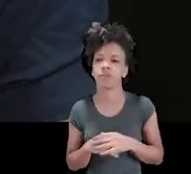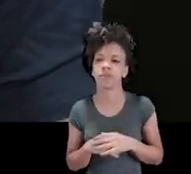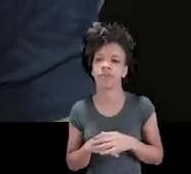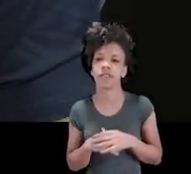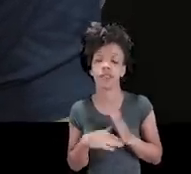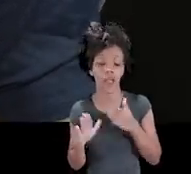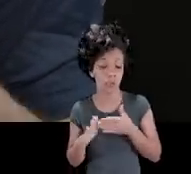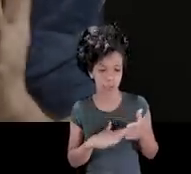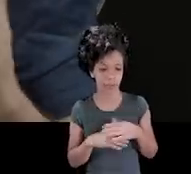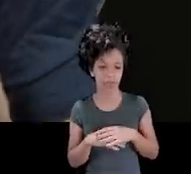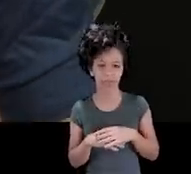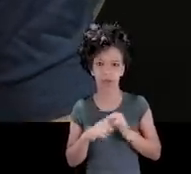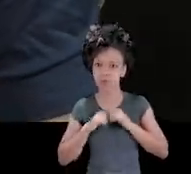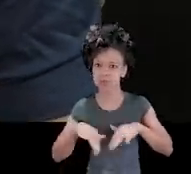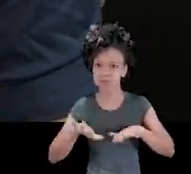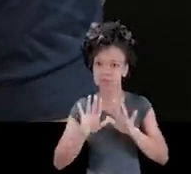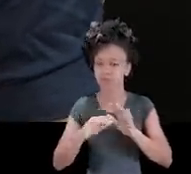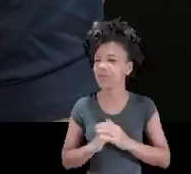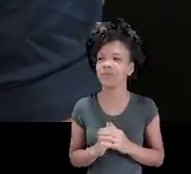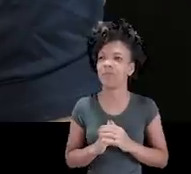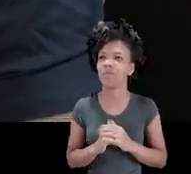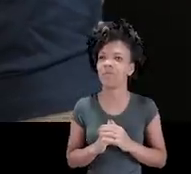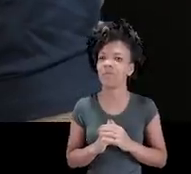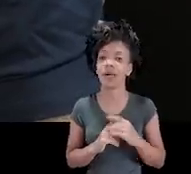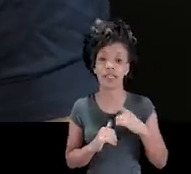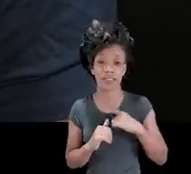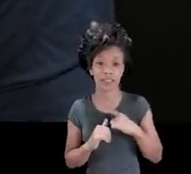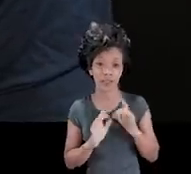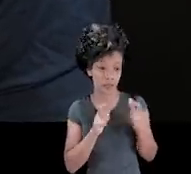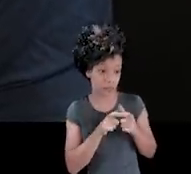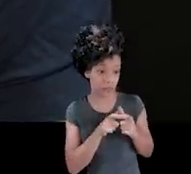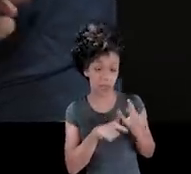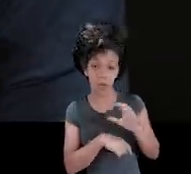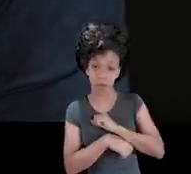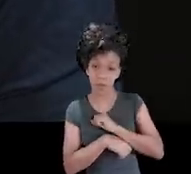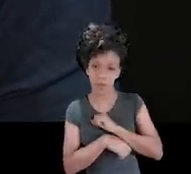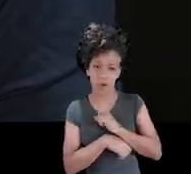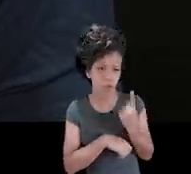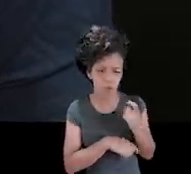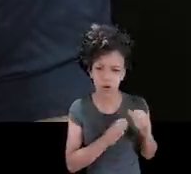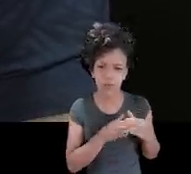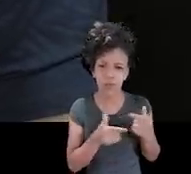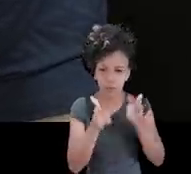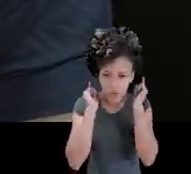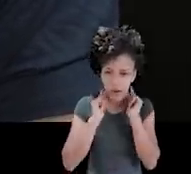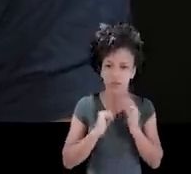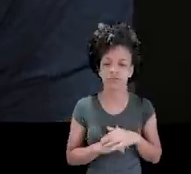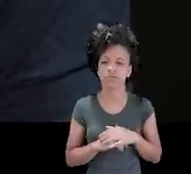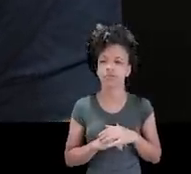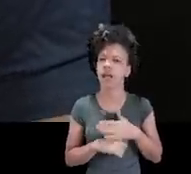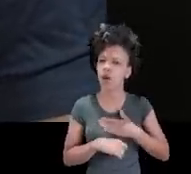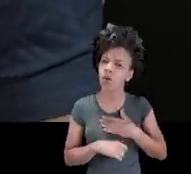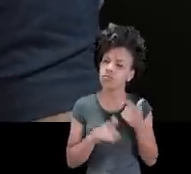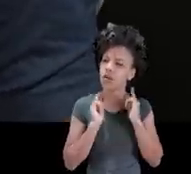falo uma hora, e até bombou isso daí, que eu falo assim, tem uma minoria que eu amo em uma única minoria como que são os carecas. Eu falo, eu adoro os